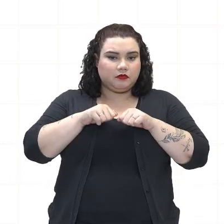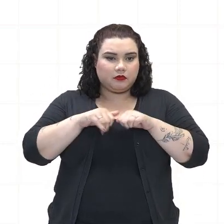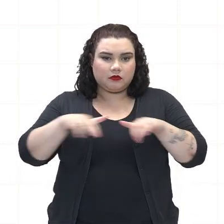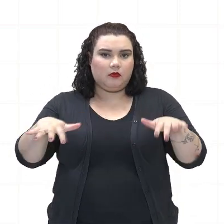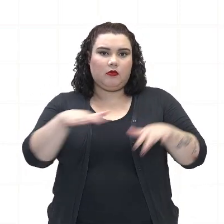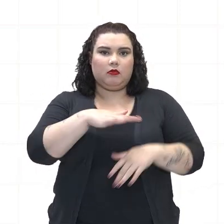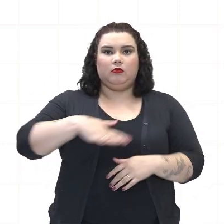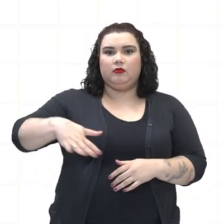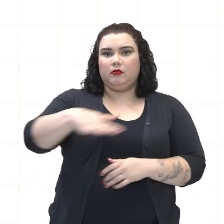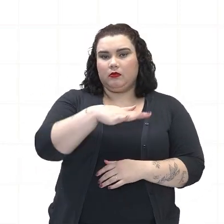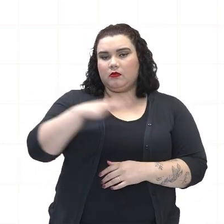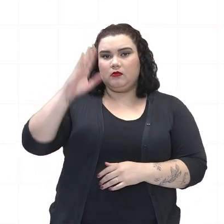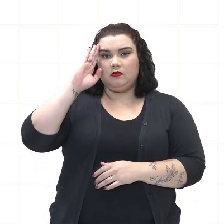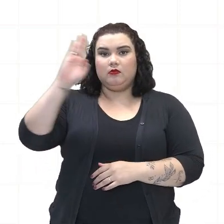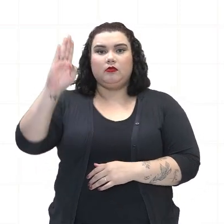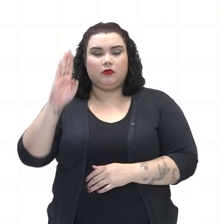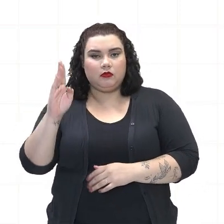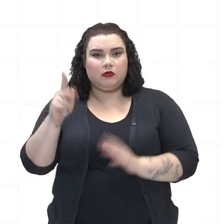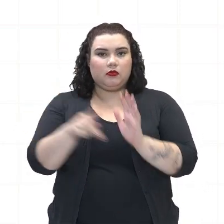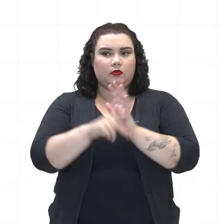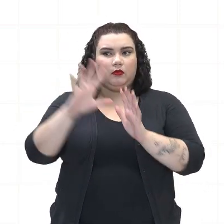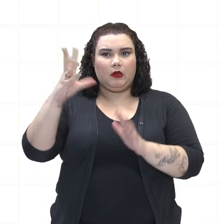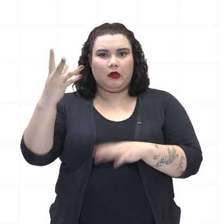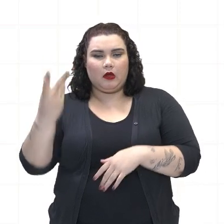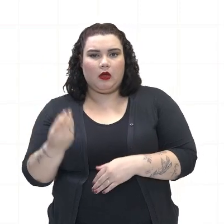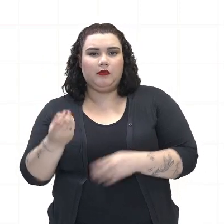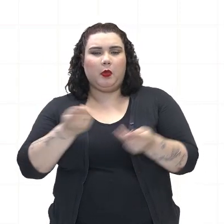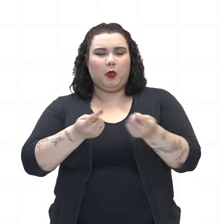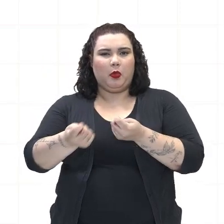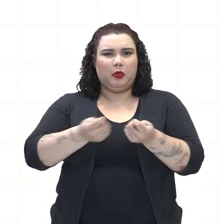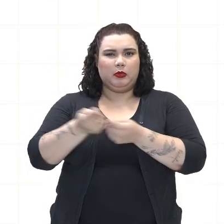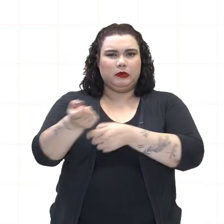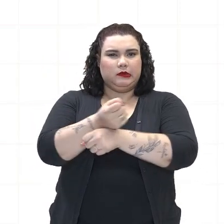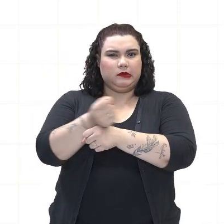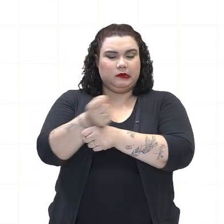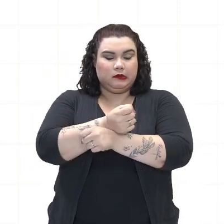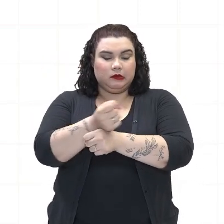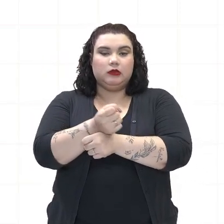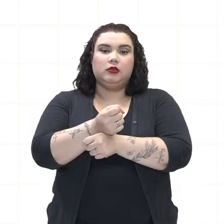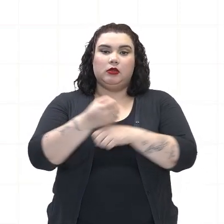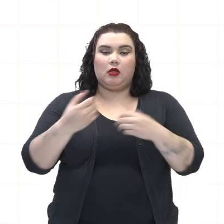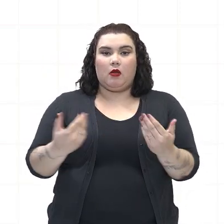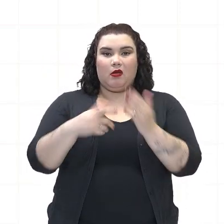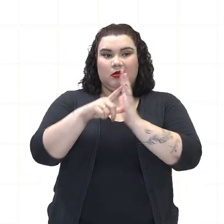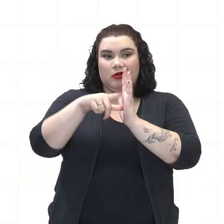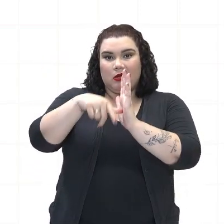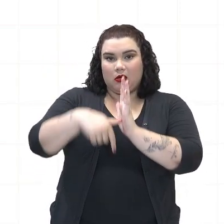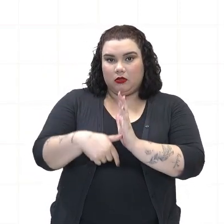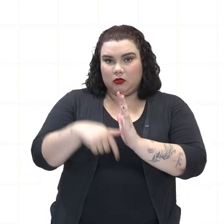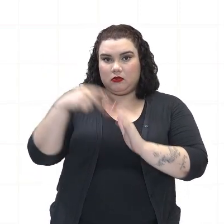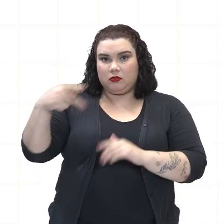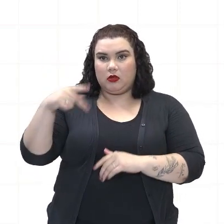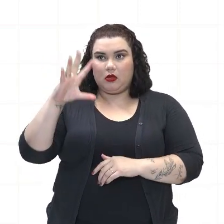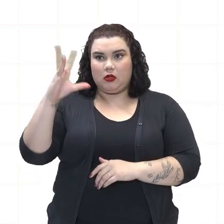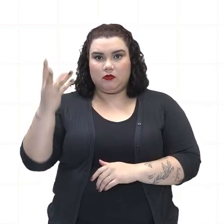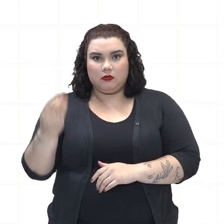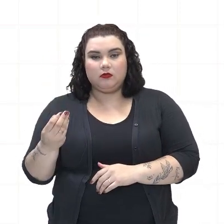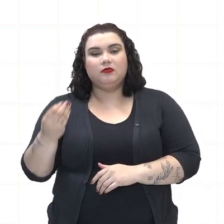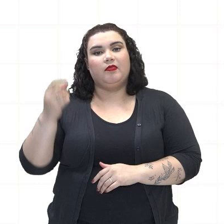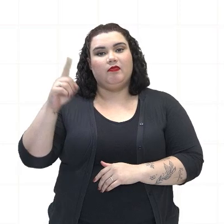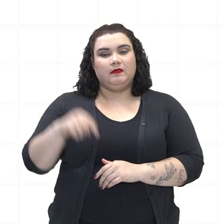áreas e dominaram o continente africano durante muito tempo. Então, esse atraso que existe hoje em dia no continente africano é